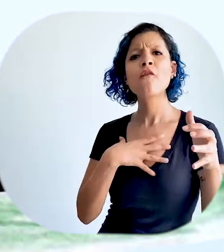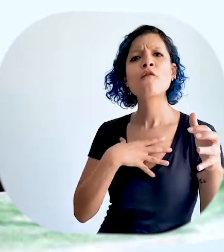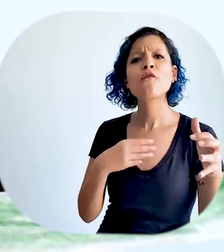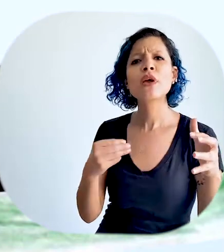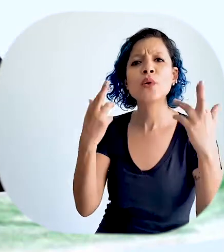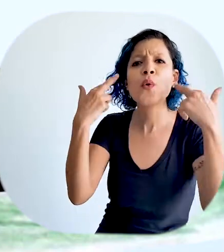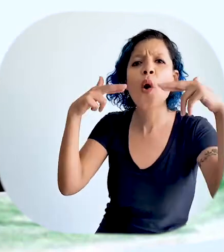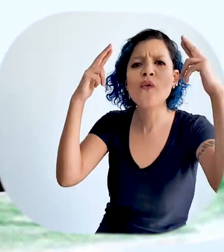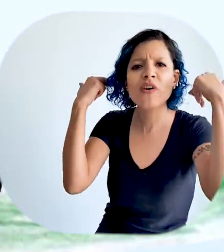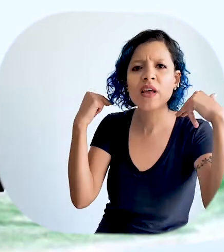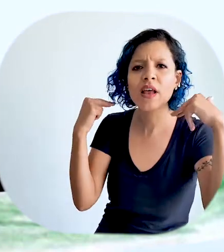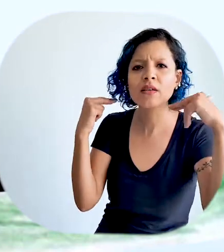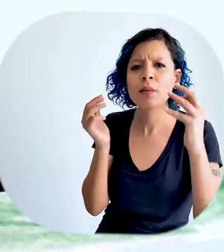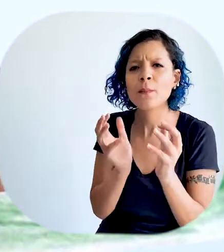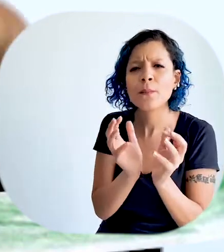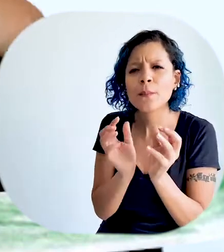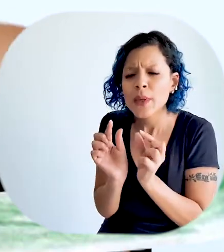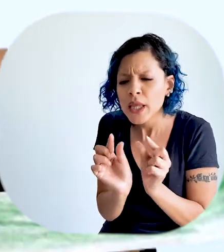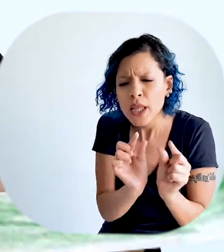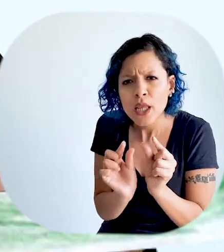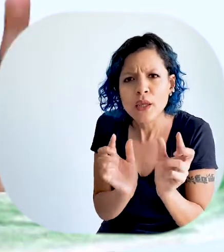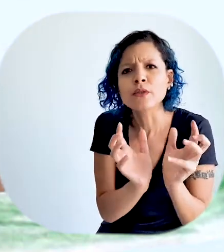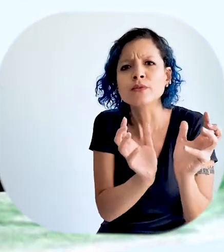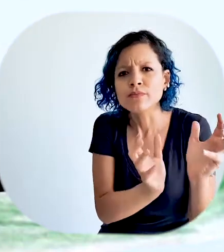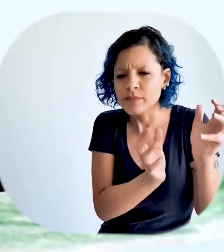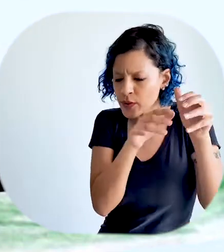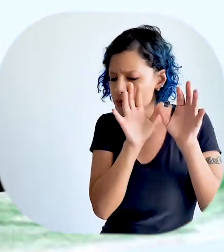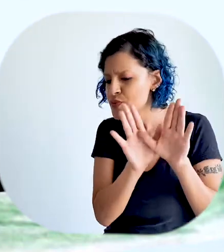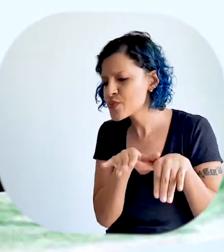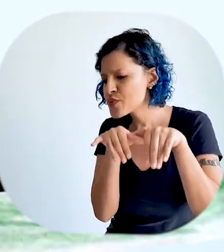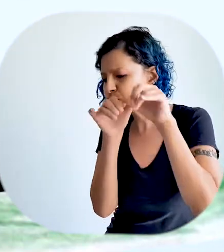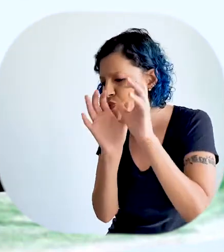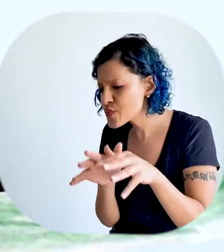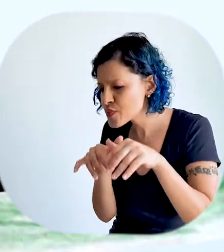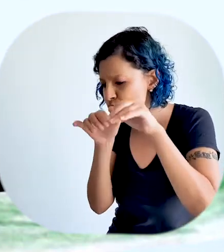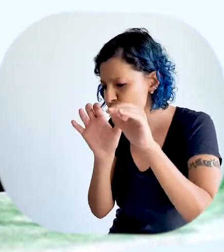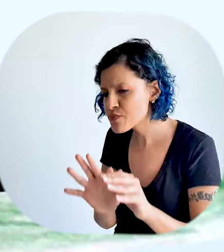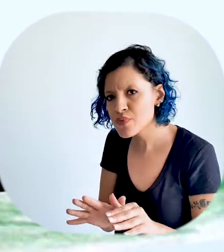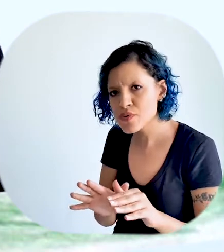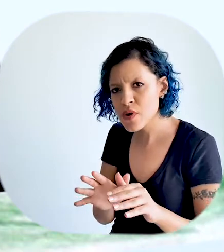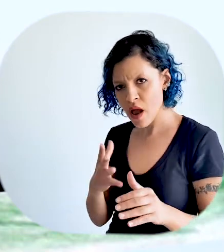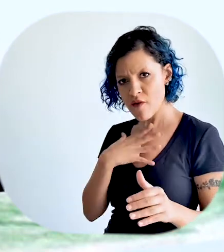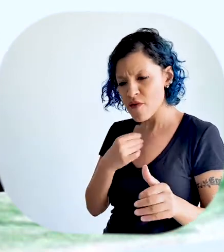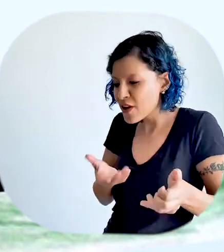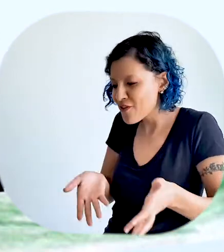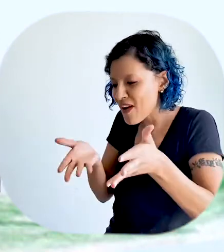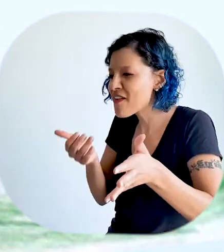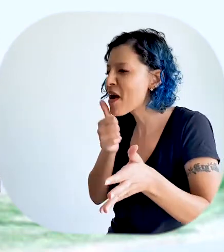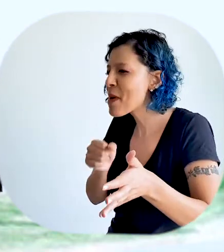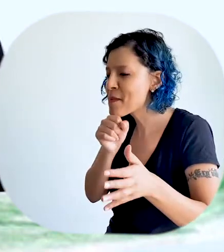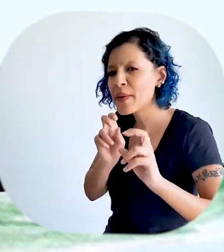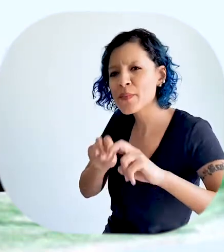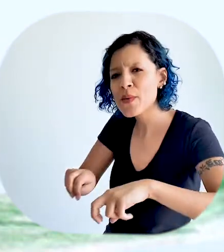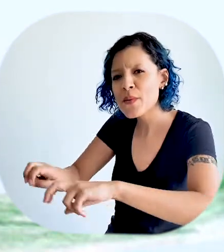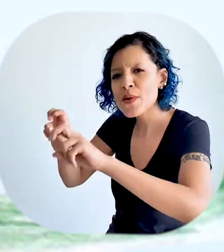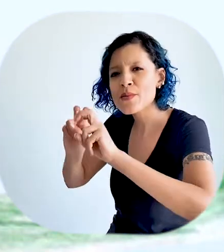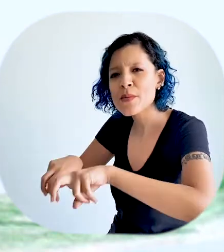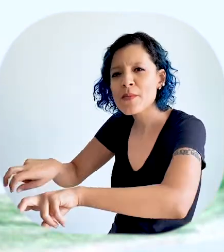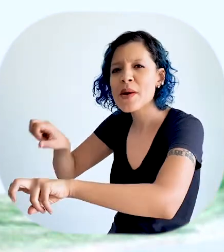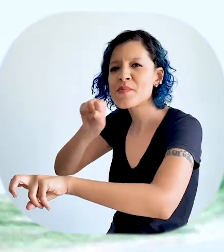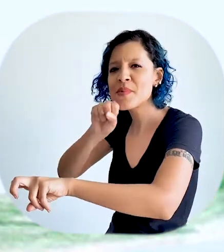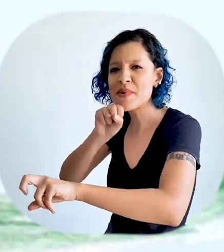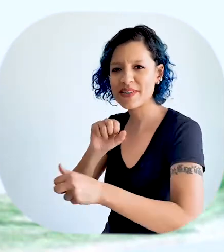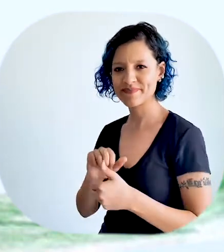de ovelhas. Ela deixou as ovelhas correrem e encontrarem as suas mamães. Emocionada, ela disse: